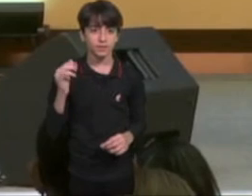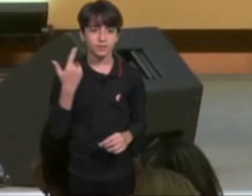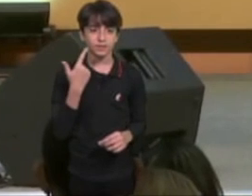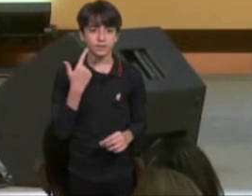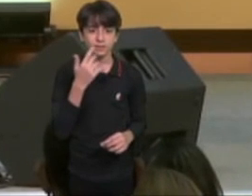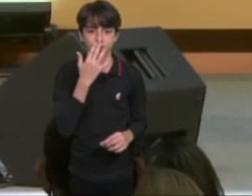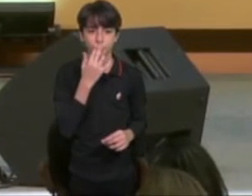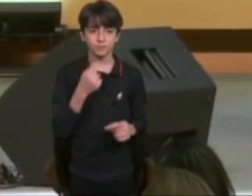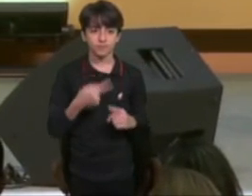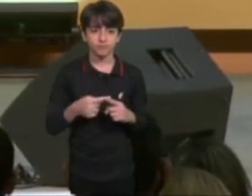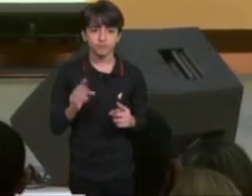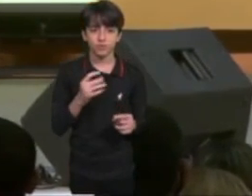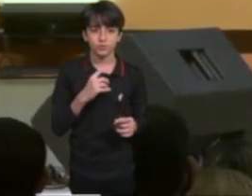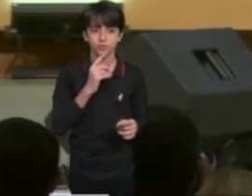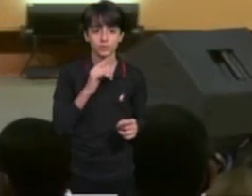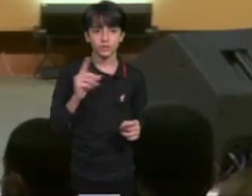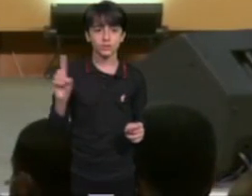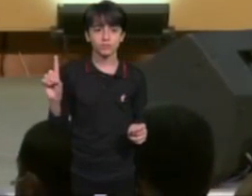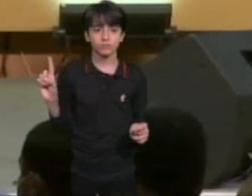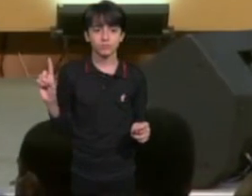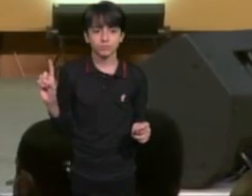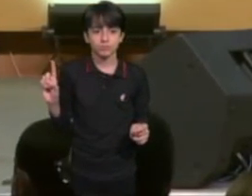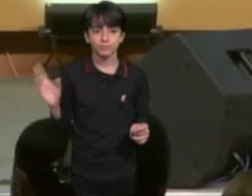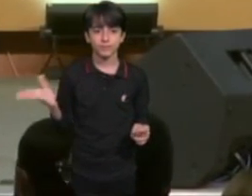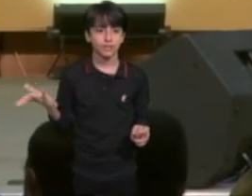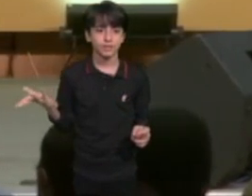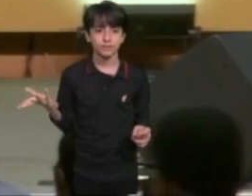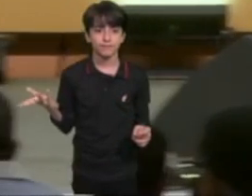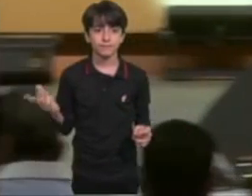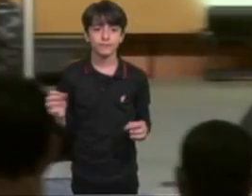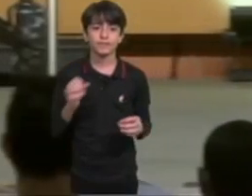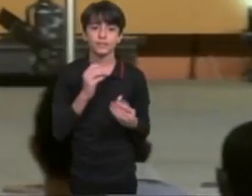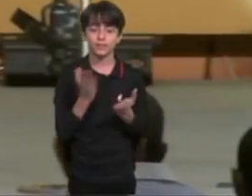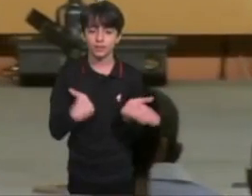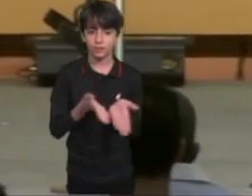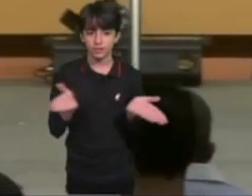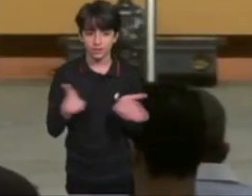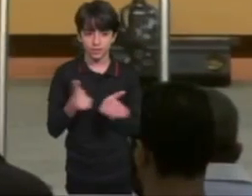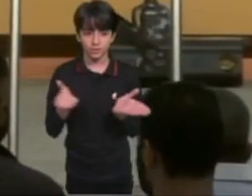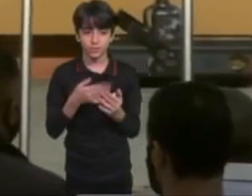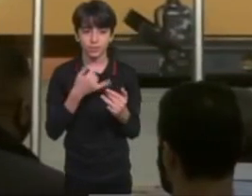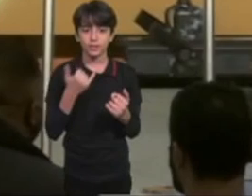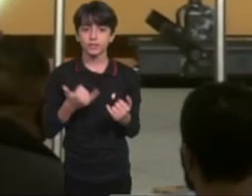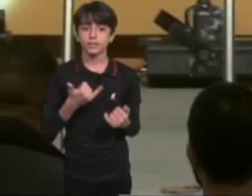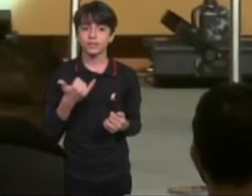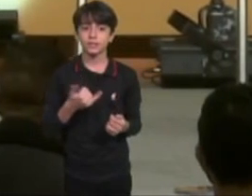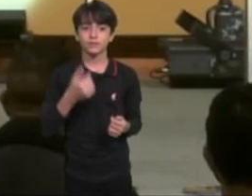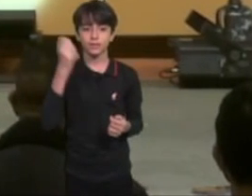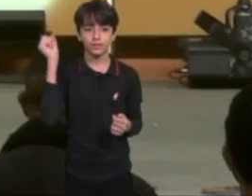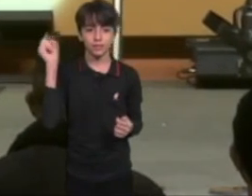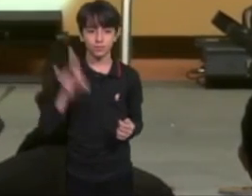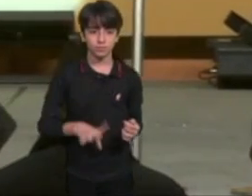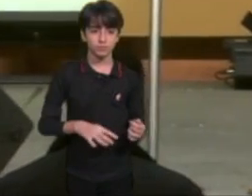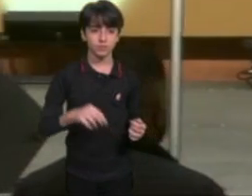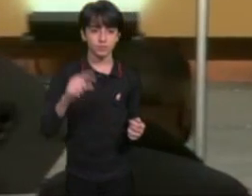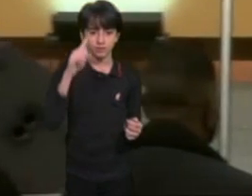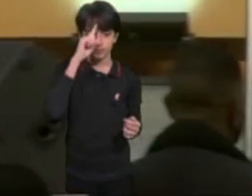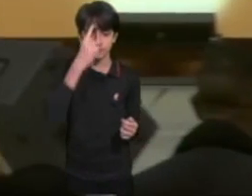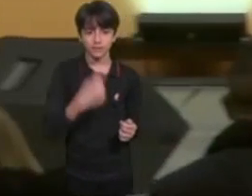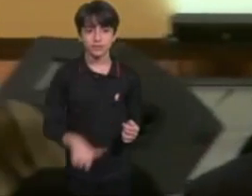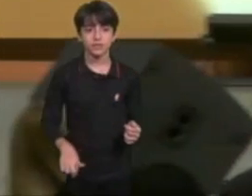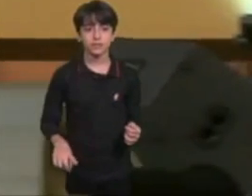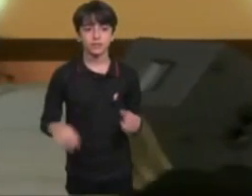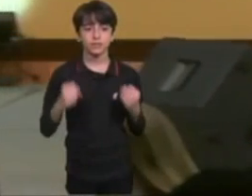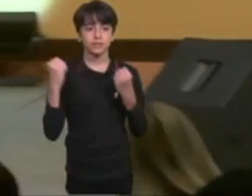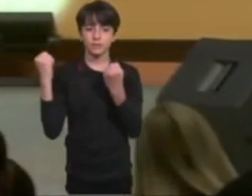não sei mas eu sei que ele tá te dando agora Eu também não sei se é a última mas eu sei que ele tá te dando agora